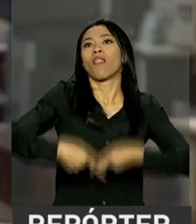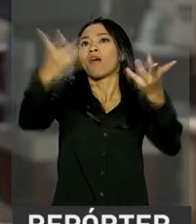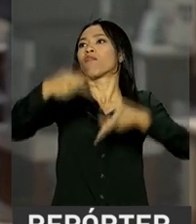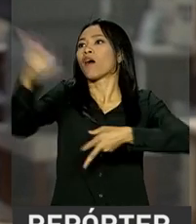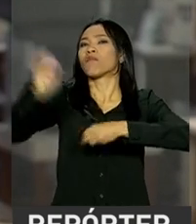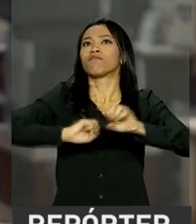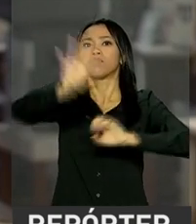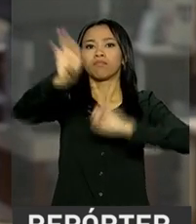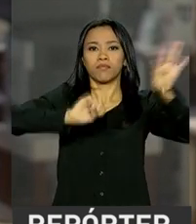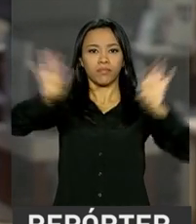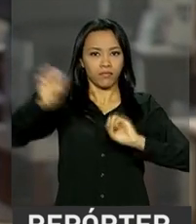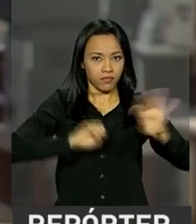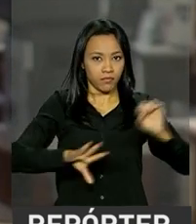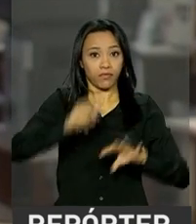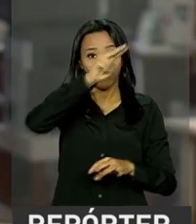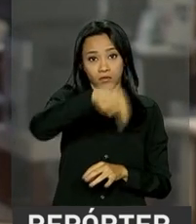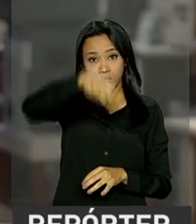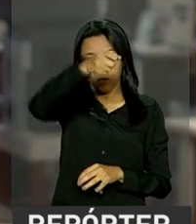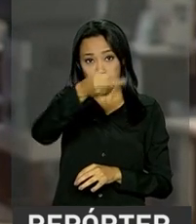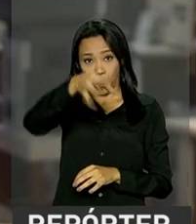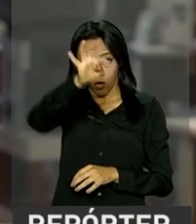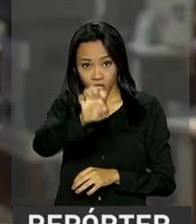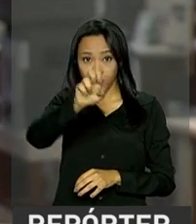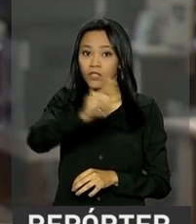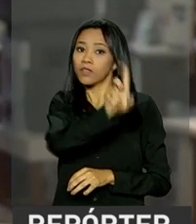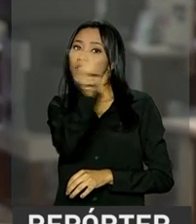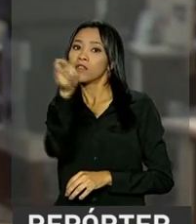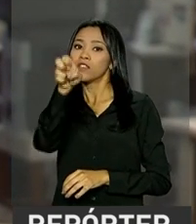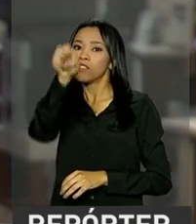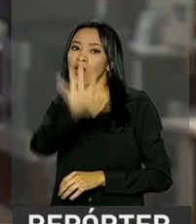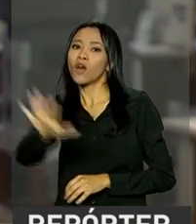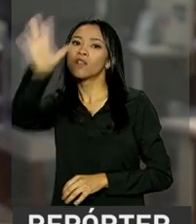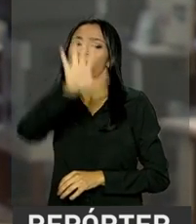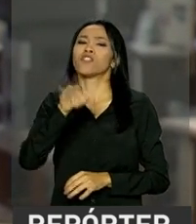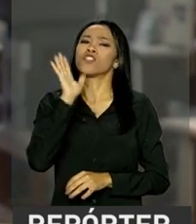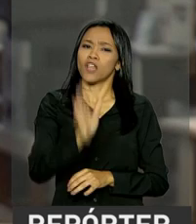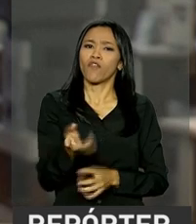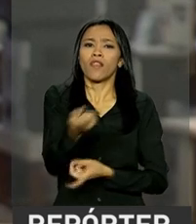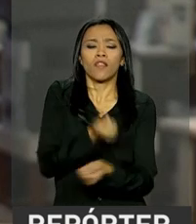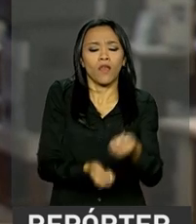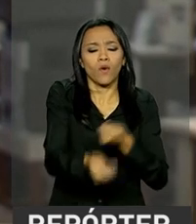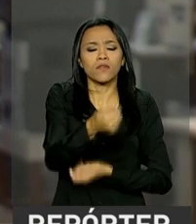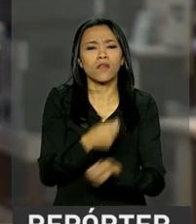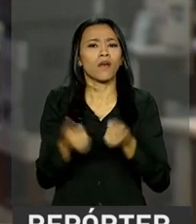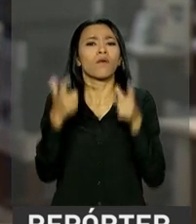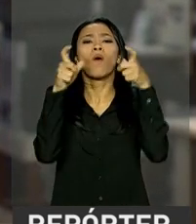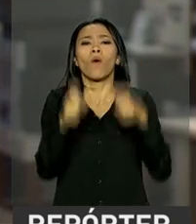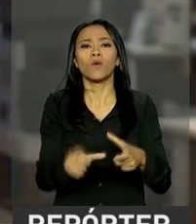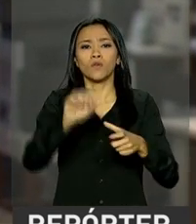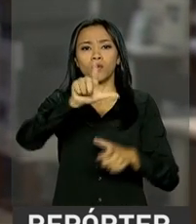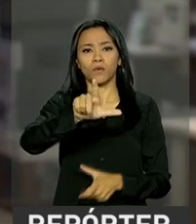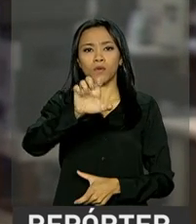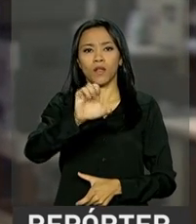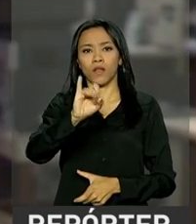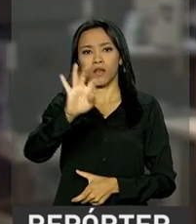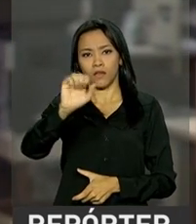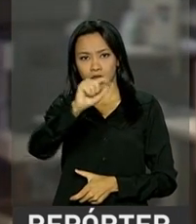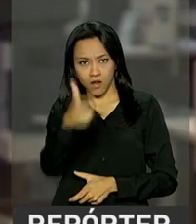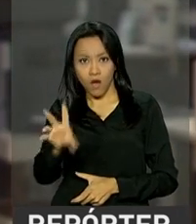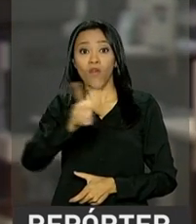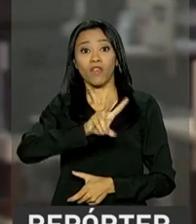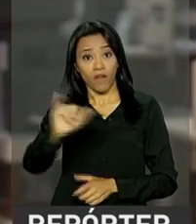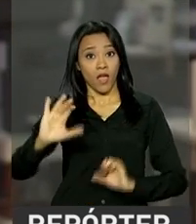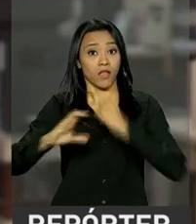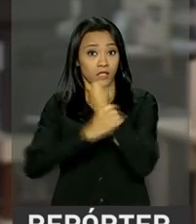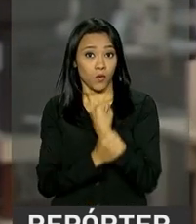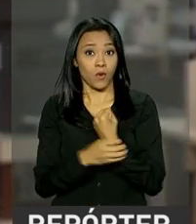do Norte e Nordeste como você disse o transporte foi negociado em um leilão realizado nesta semana e vai garantir milho para pequenos criadores atendidos